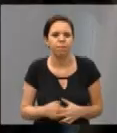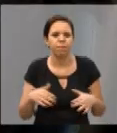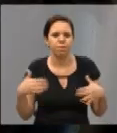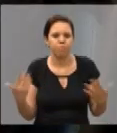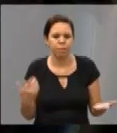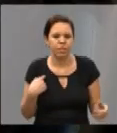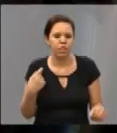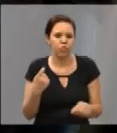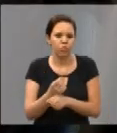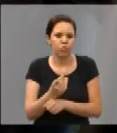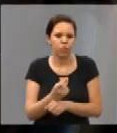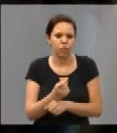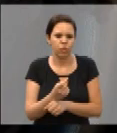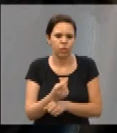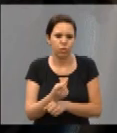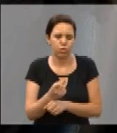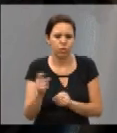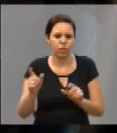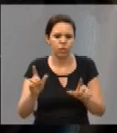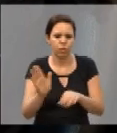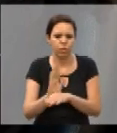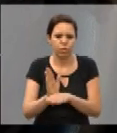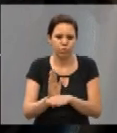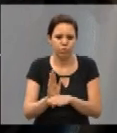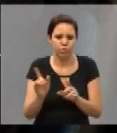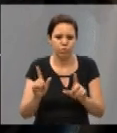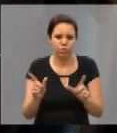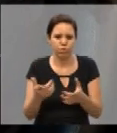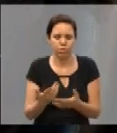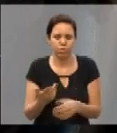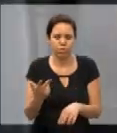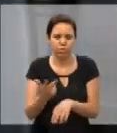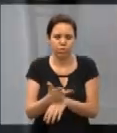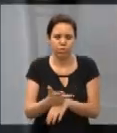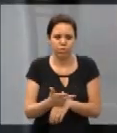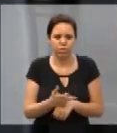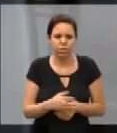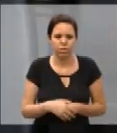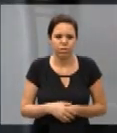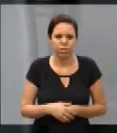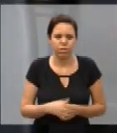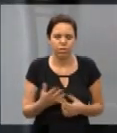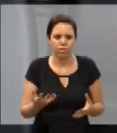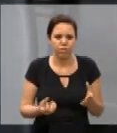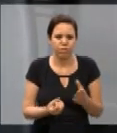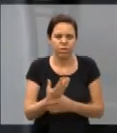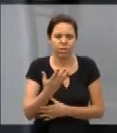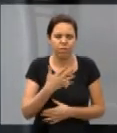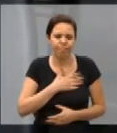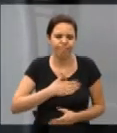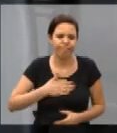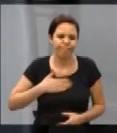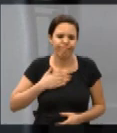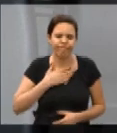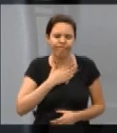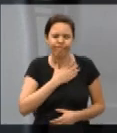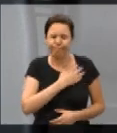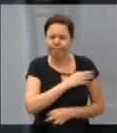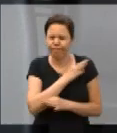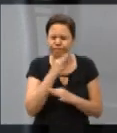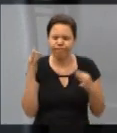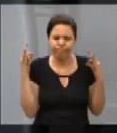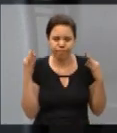eu descobri o cinema e a televisão, né, a câmera, né, eu criei uma paixão assim